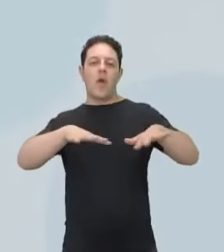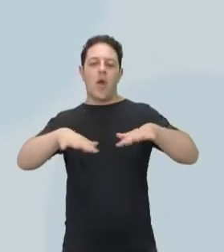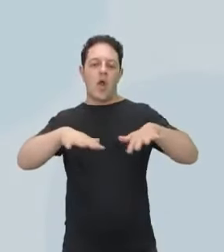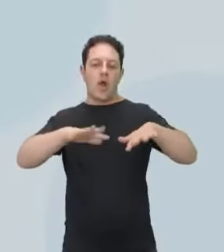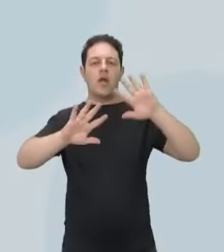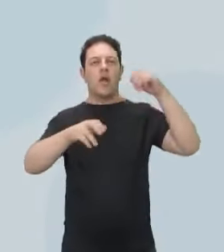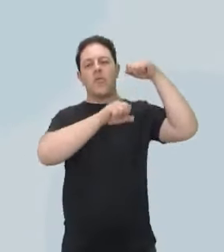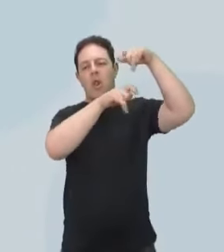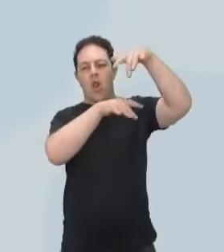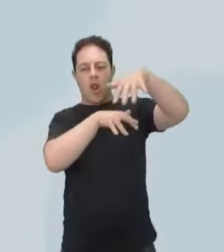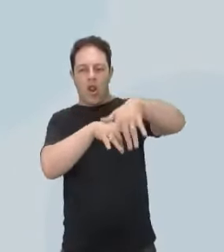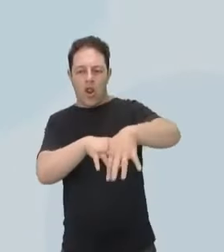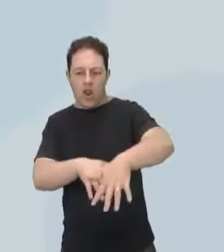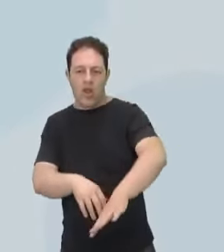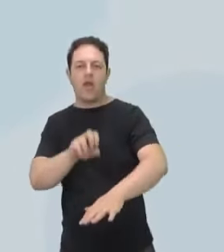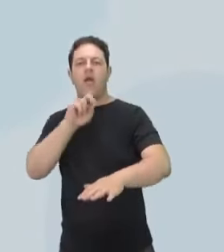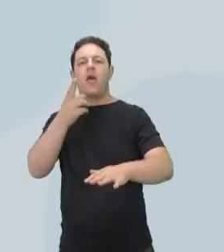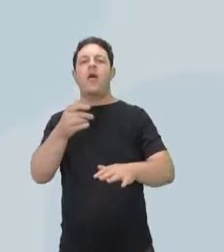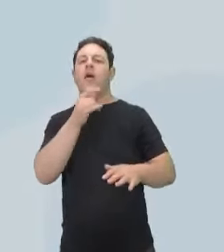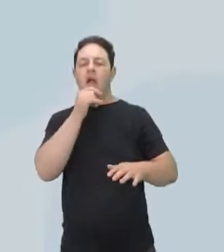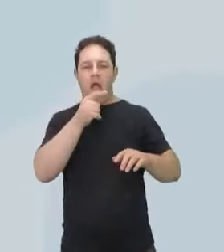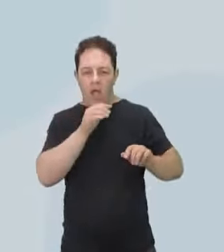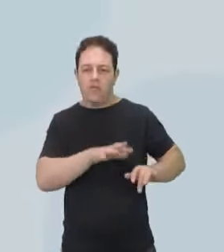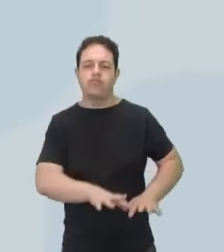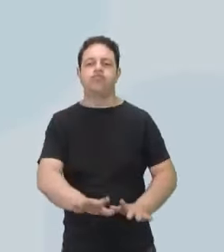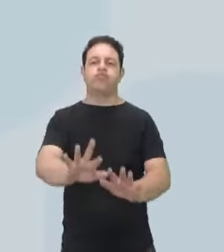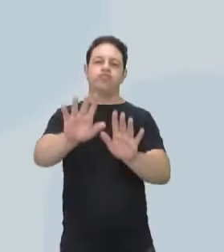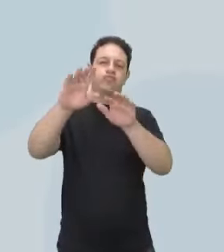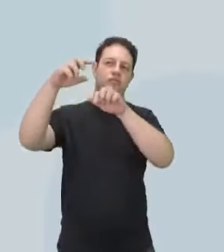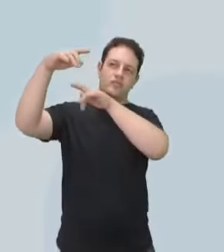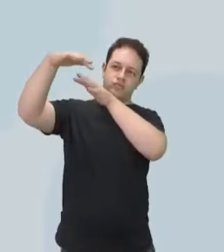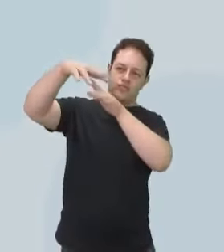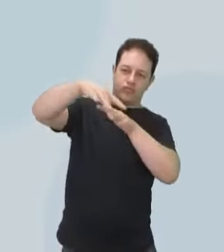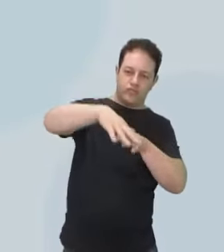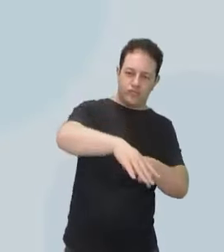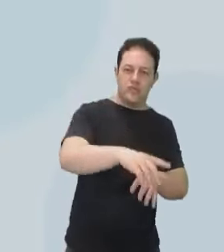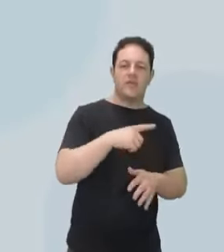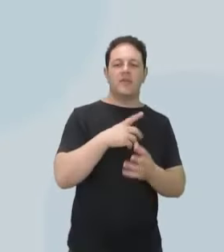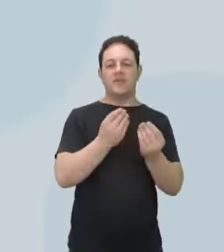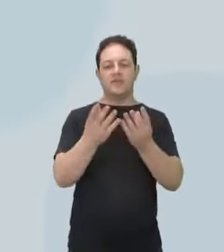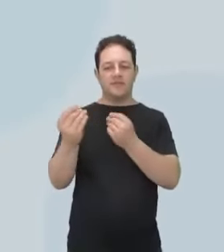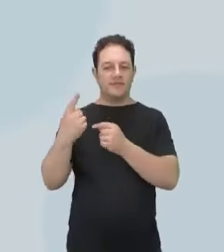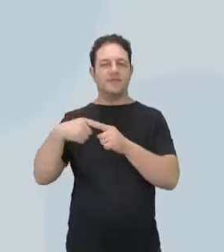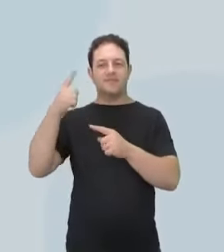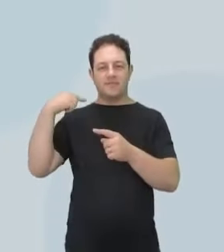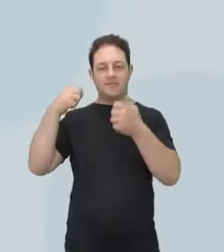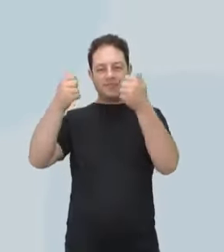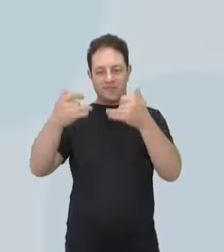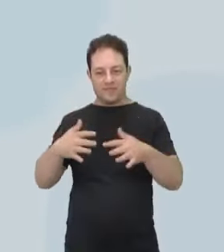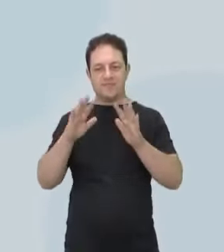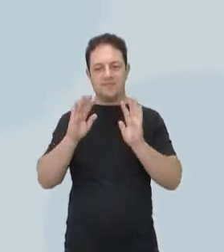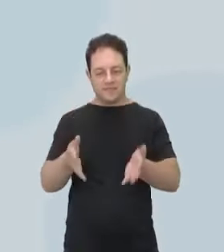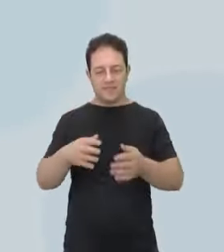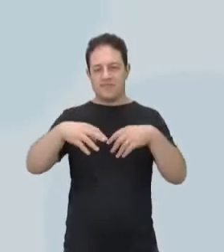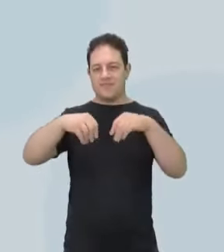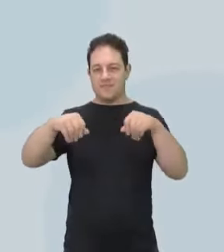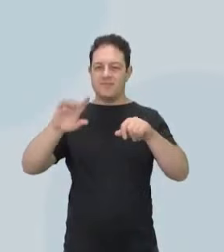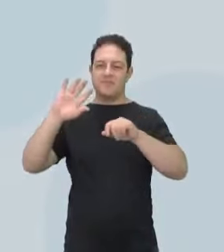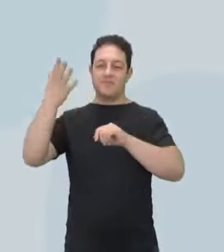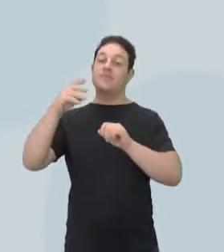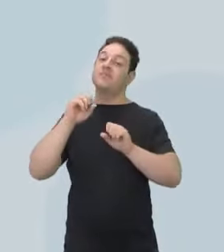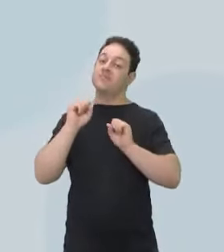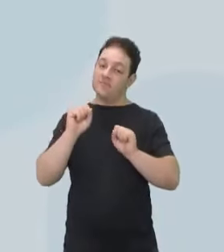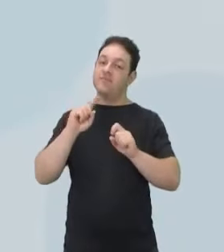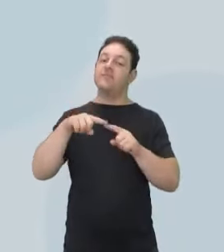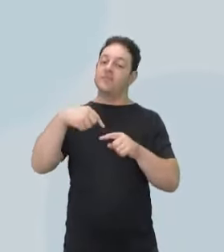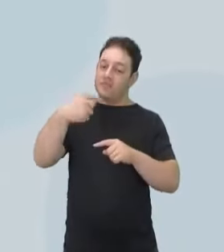né? Erosão litorânea e costeira. Esse aí a gente falou um pouquinho nas trilhas anteriores e possivelmente ano que vem